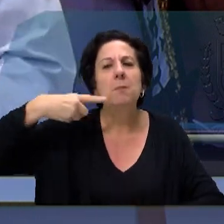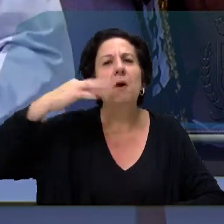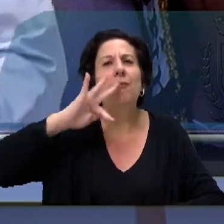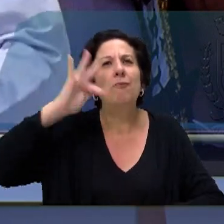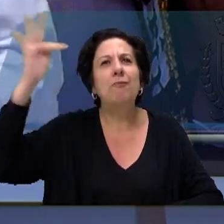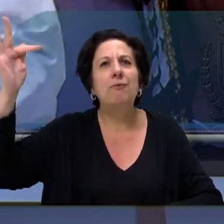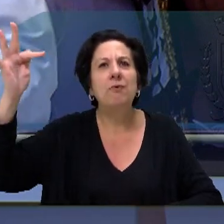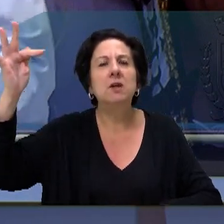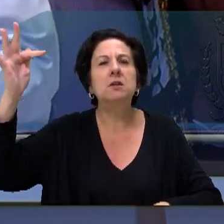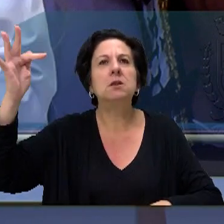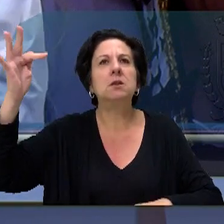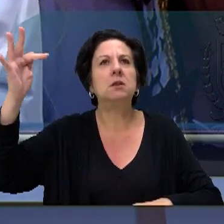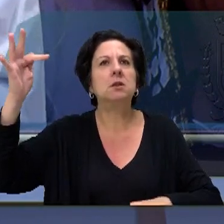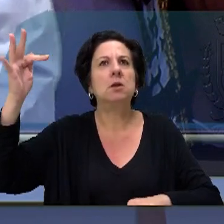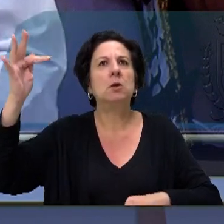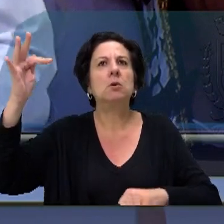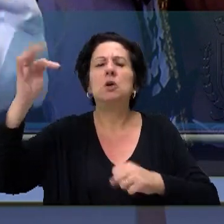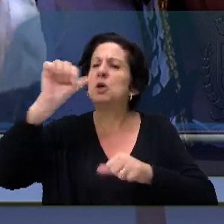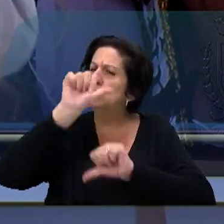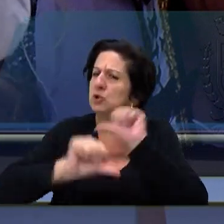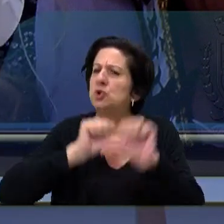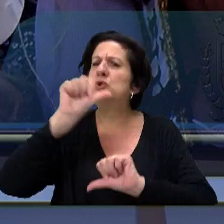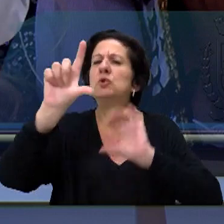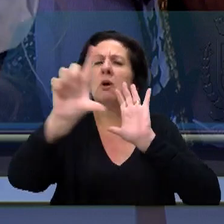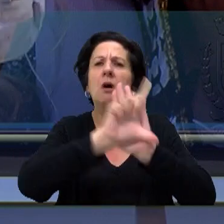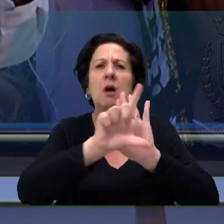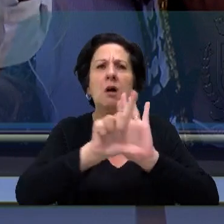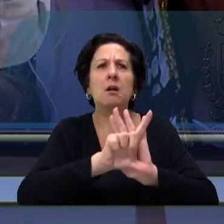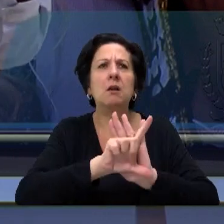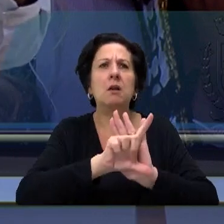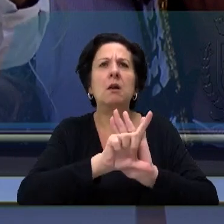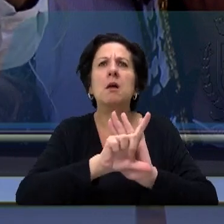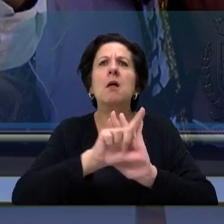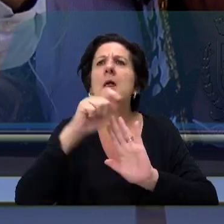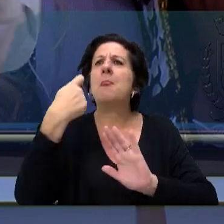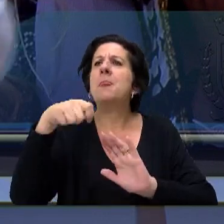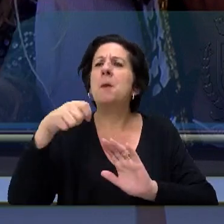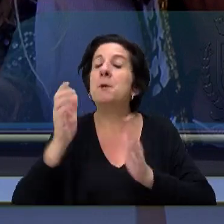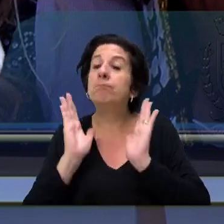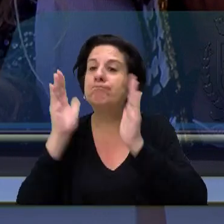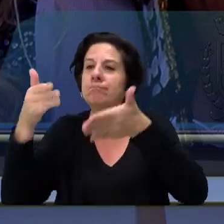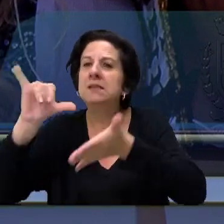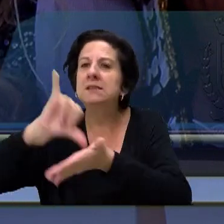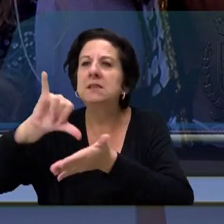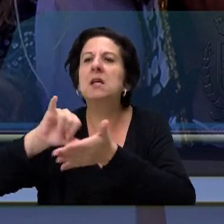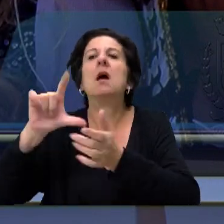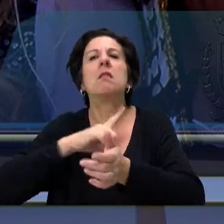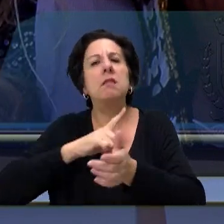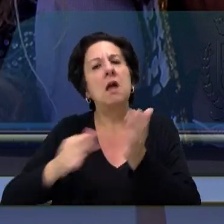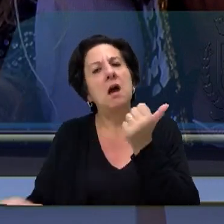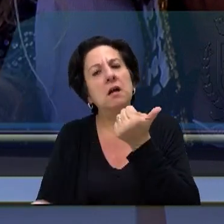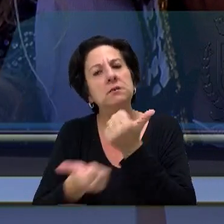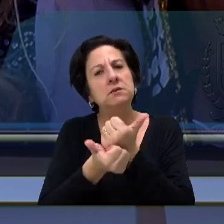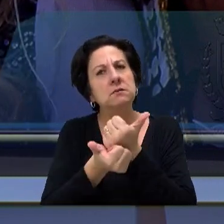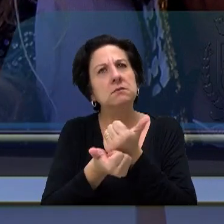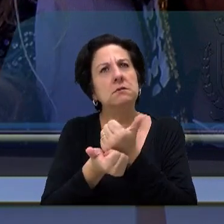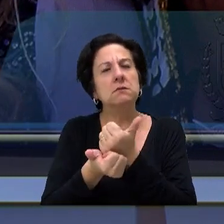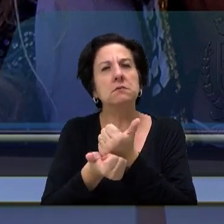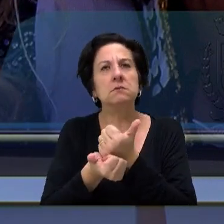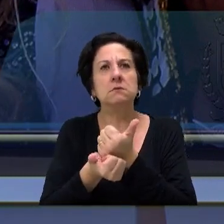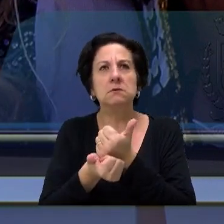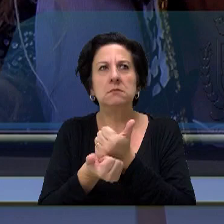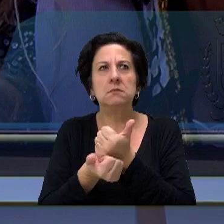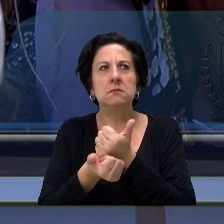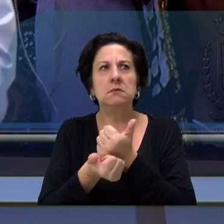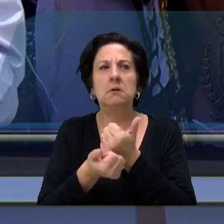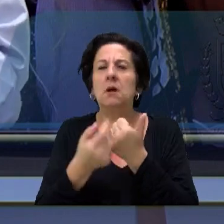federais, sacudirem essa legislação. Não precisam estar focados no bolo central. Tem as assessorias. Eu